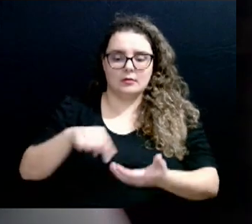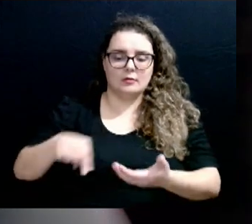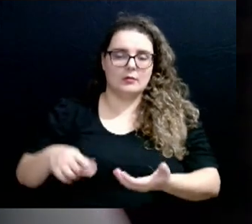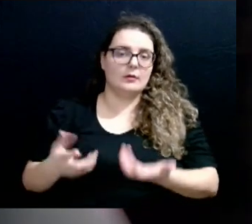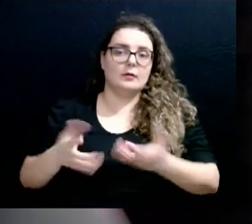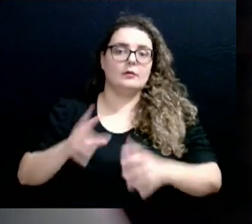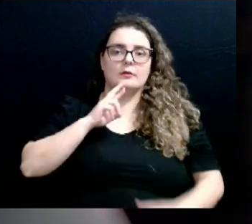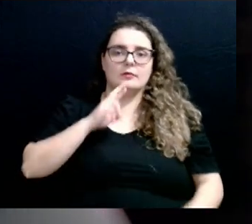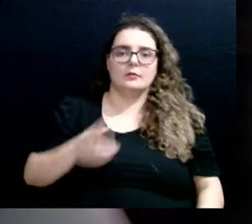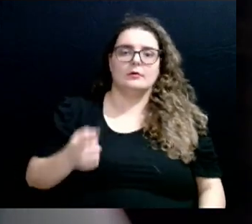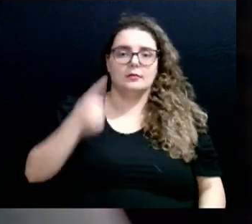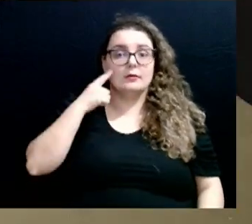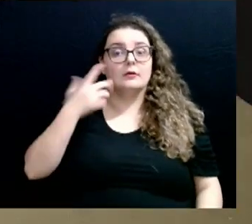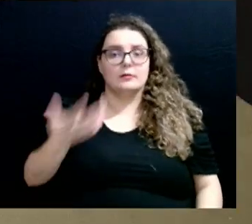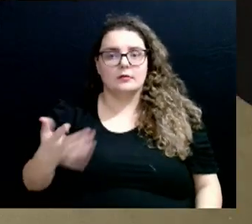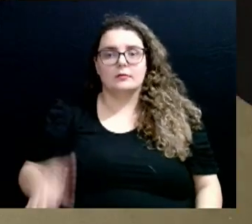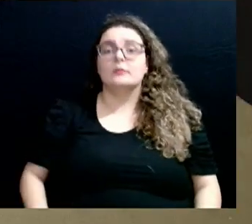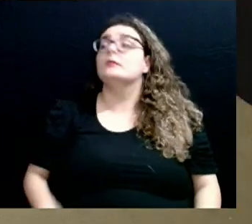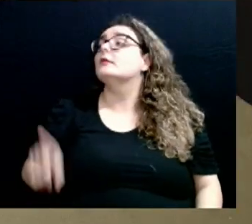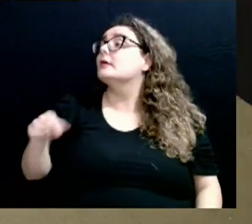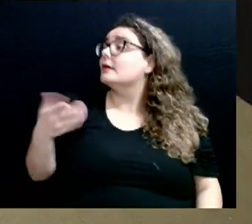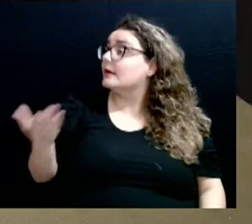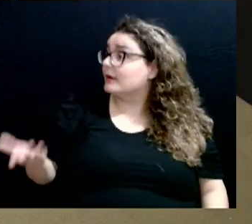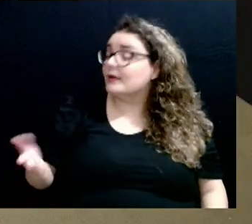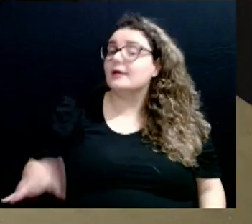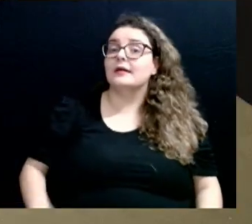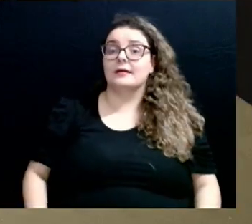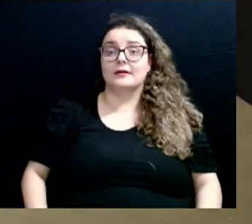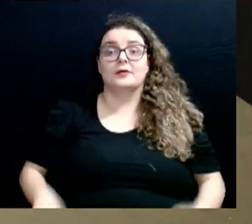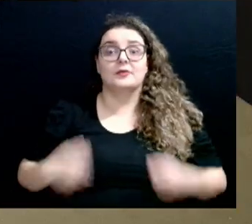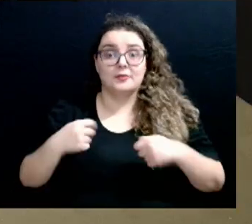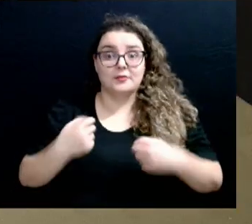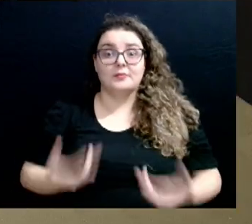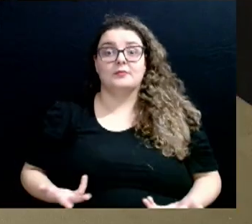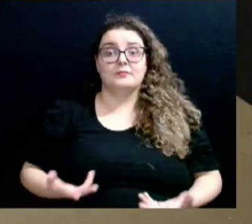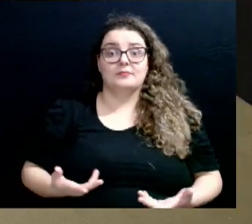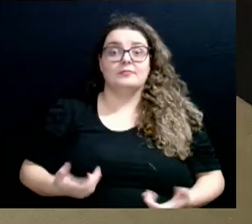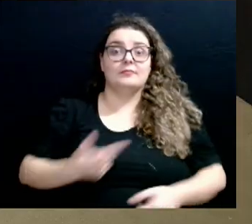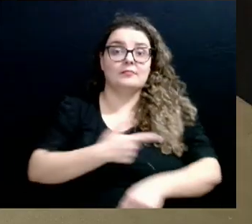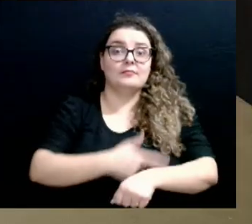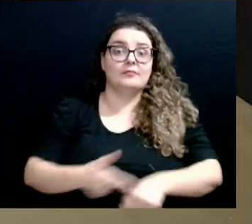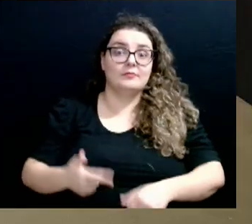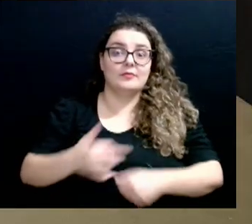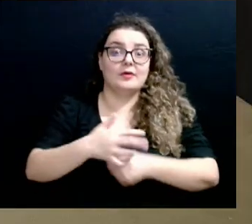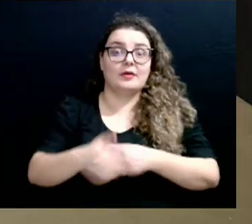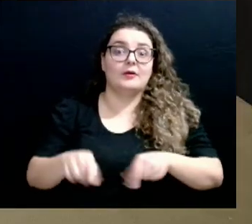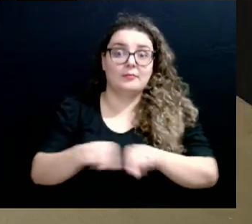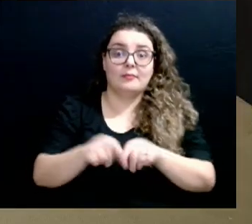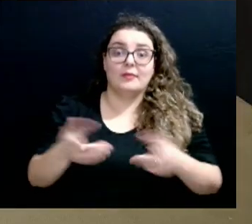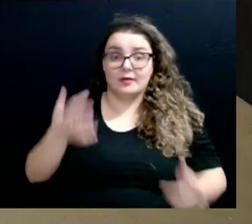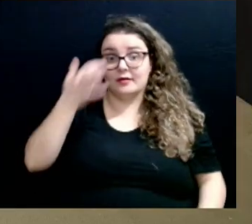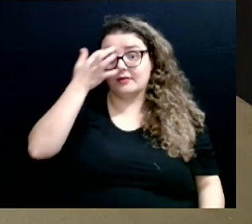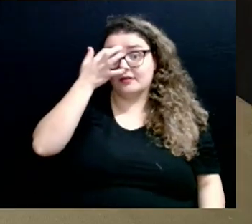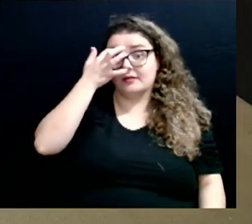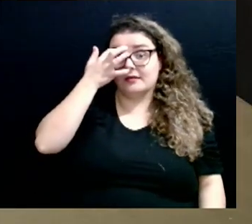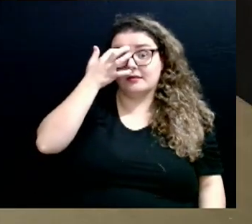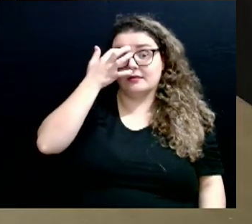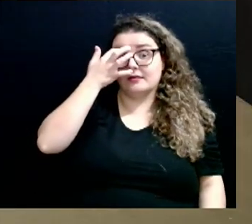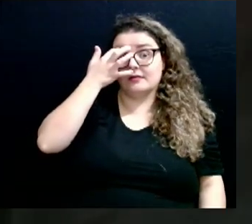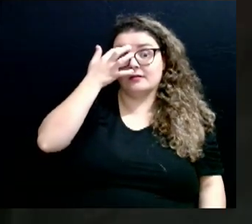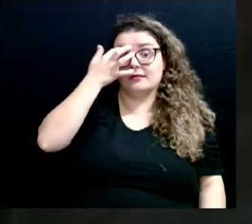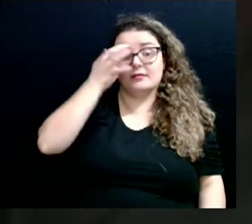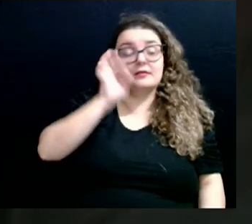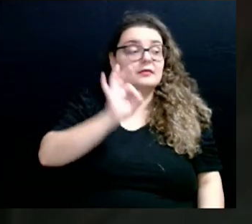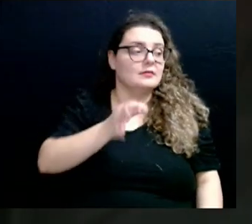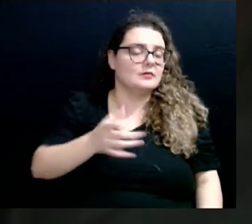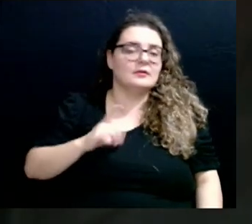pensar isso. A gente precisa de ter uma reeducação digital aí também, né? Porque, assim, tem gente que